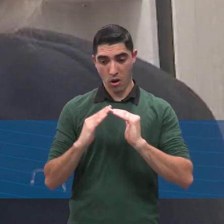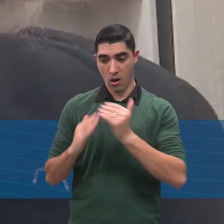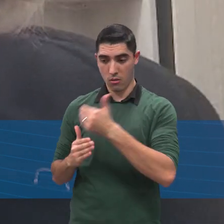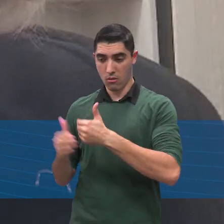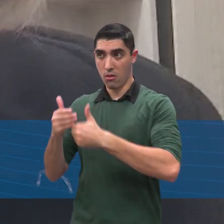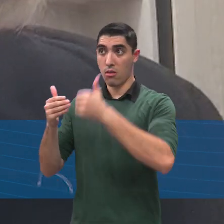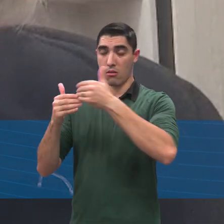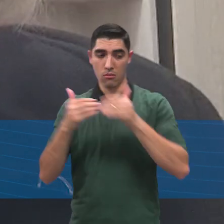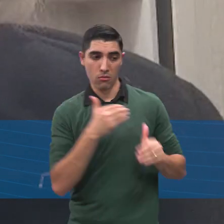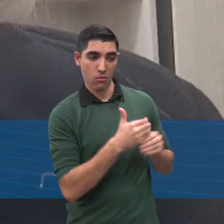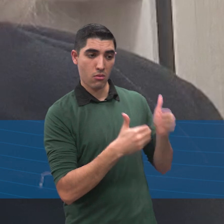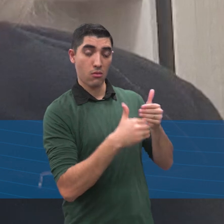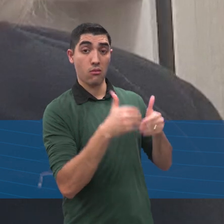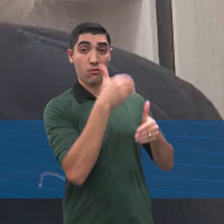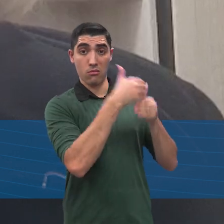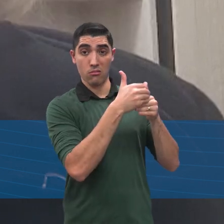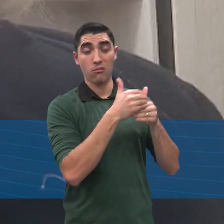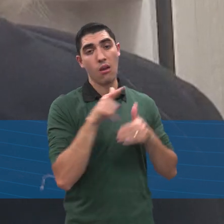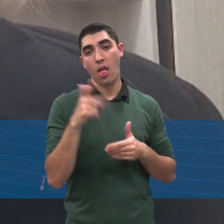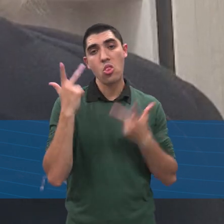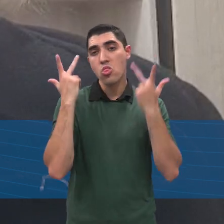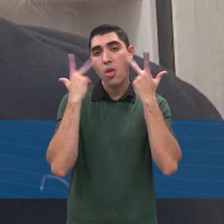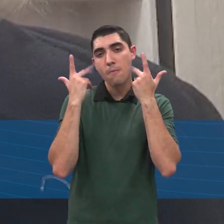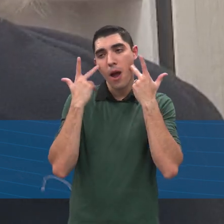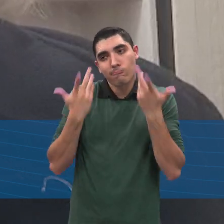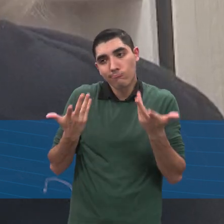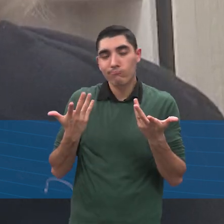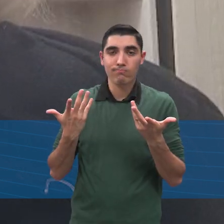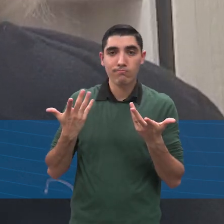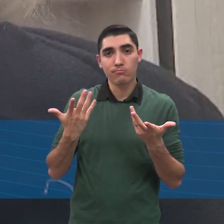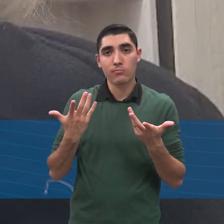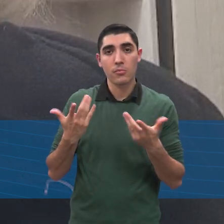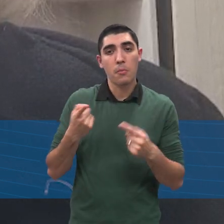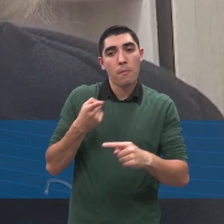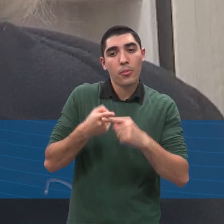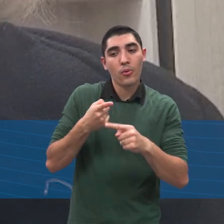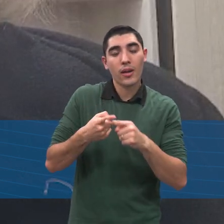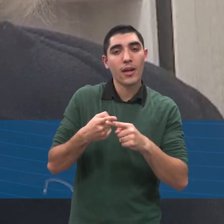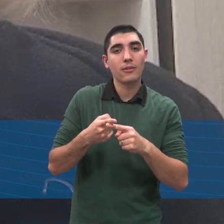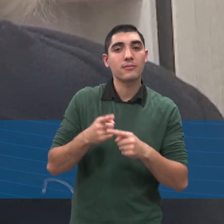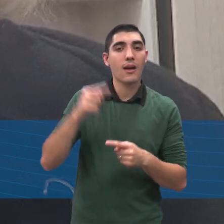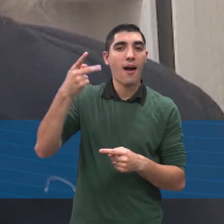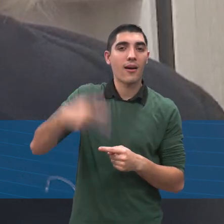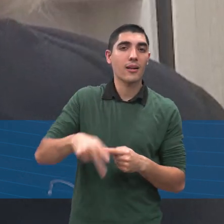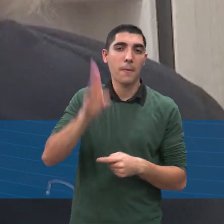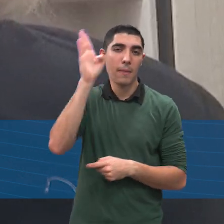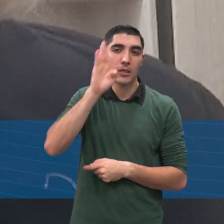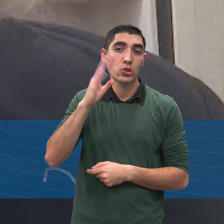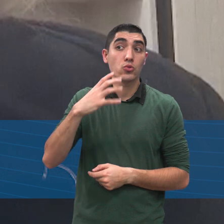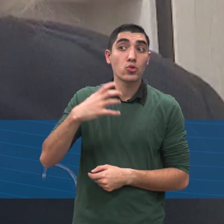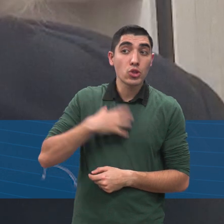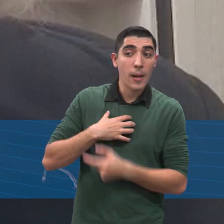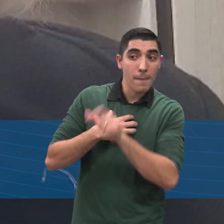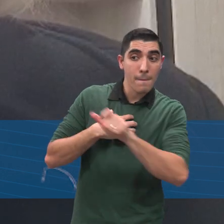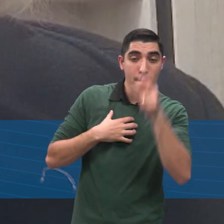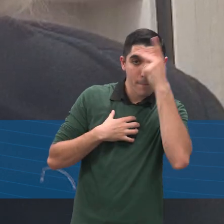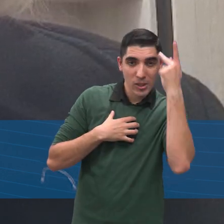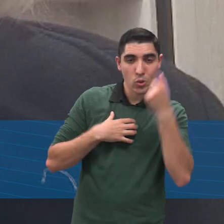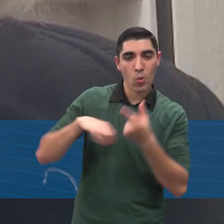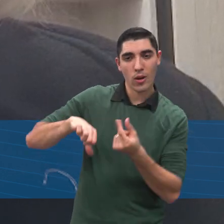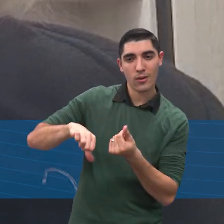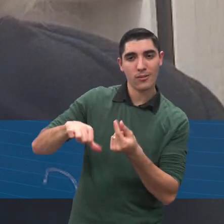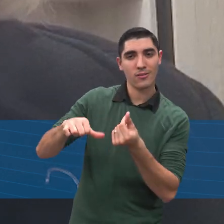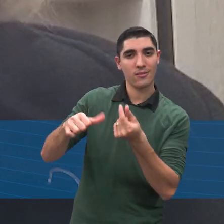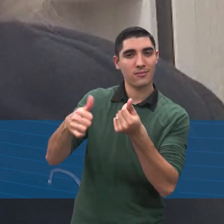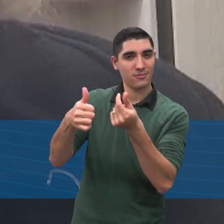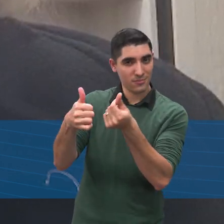muros no Brasil é algo bastante usual para uma determinada classe social. Mas,